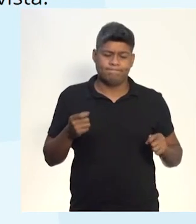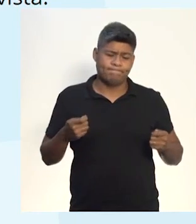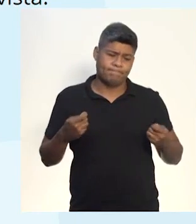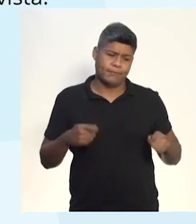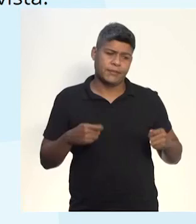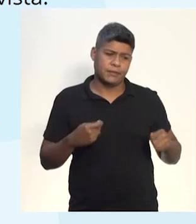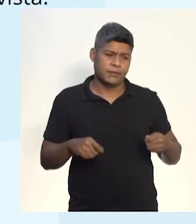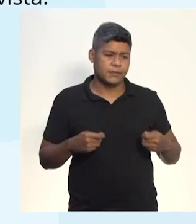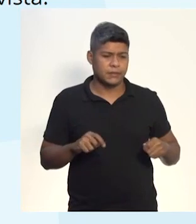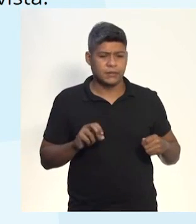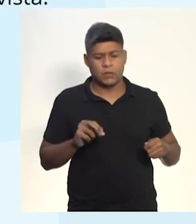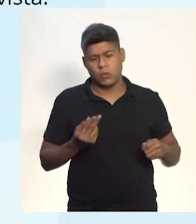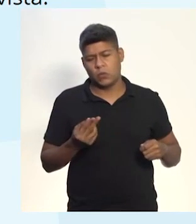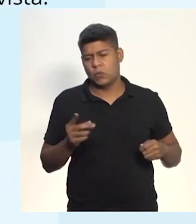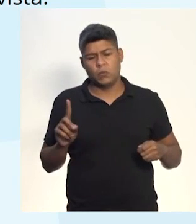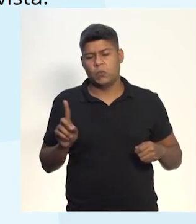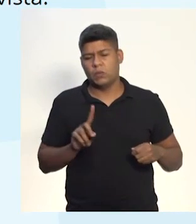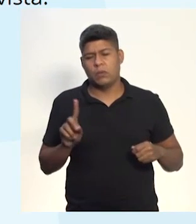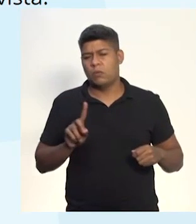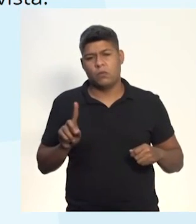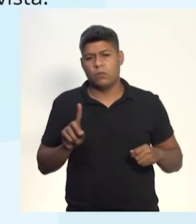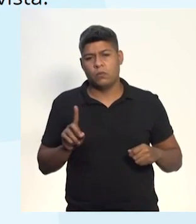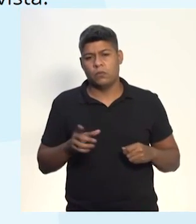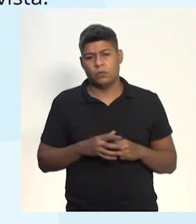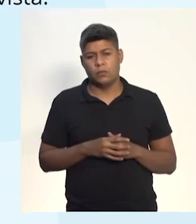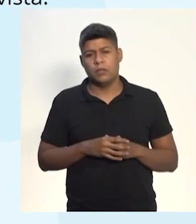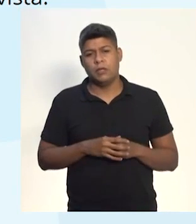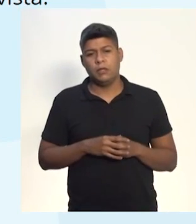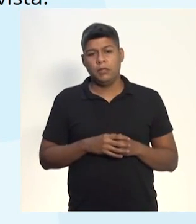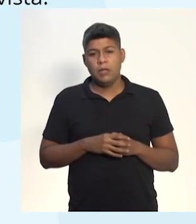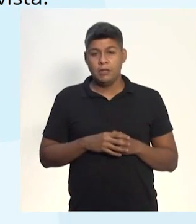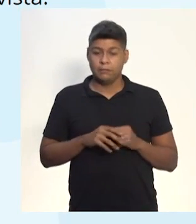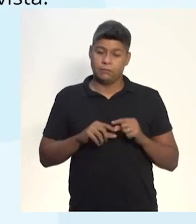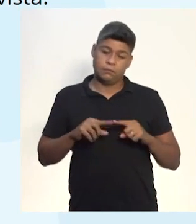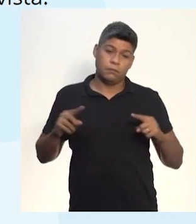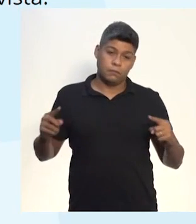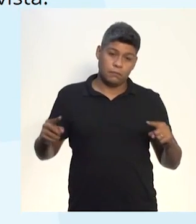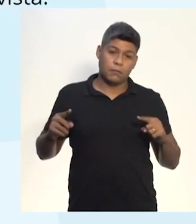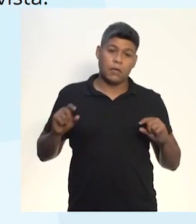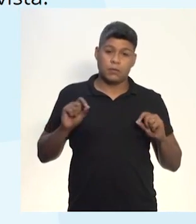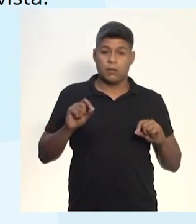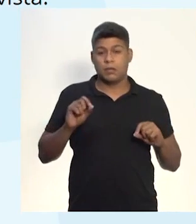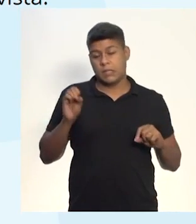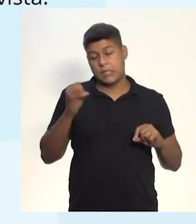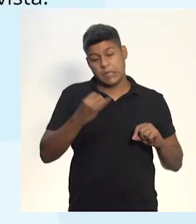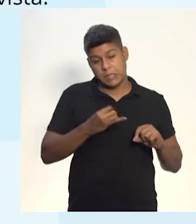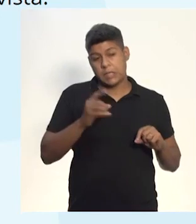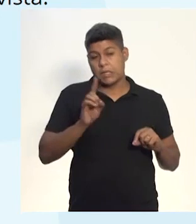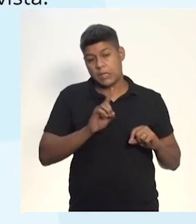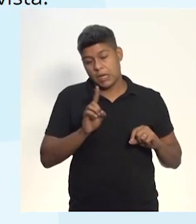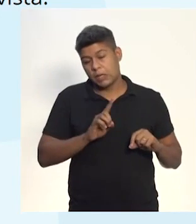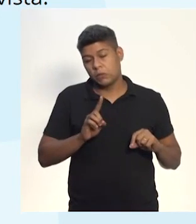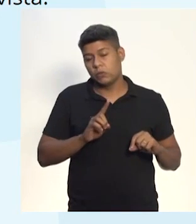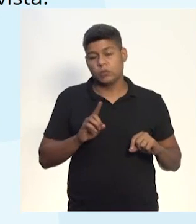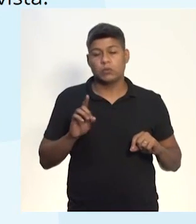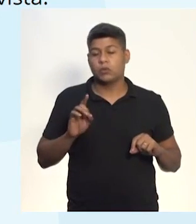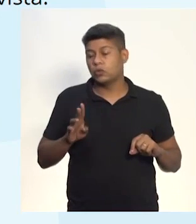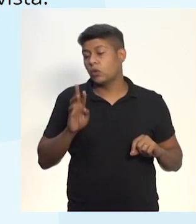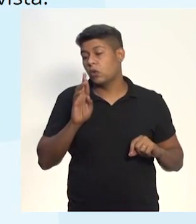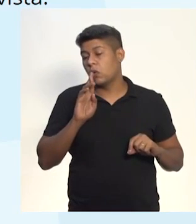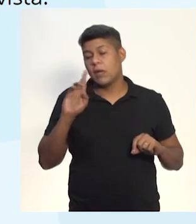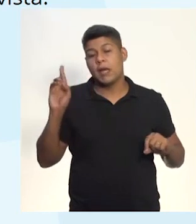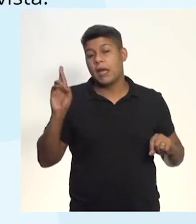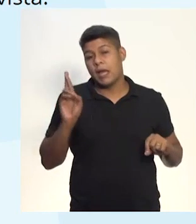merecida perante a falta que ele cometeu ou não? Mas não meramente responder ou sim ou não, mas trazer, então, uma